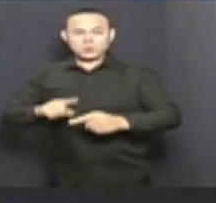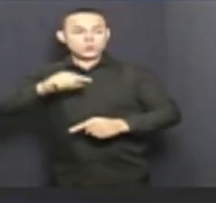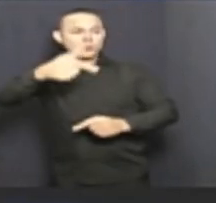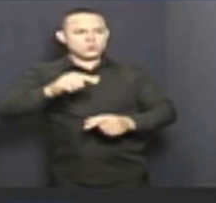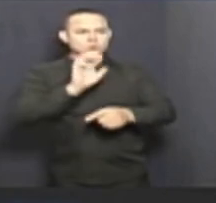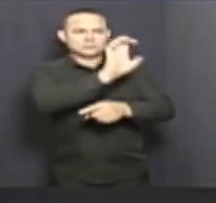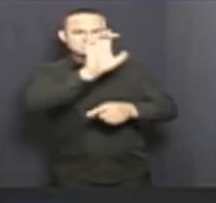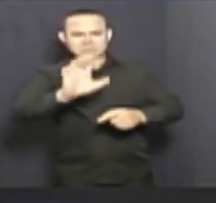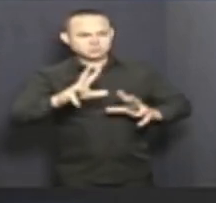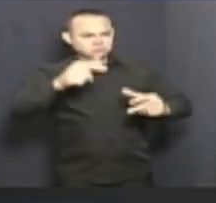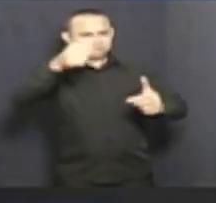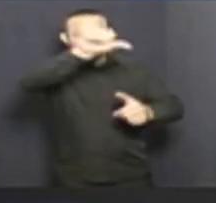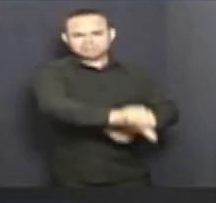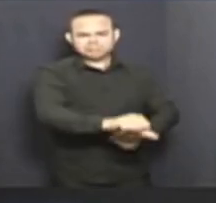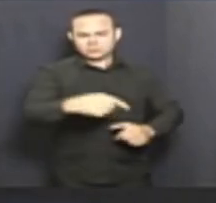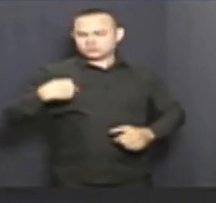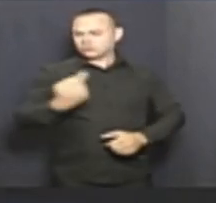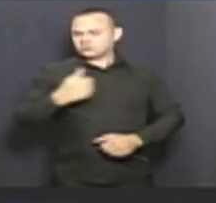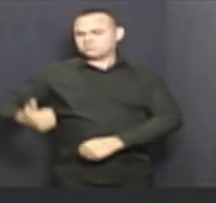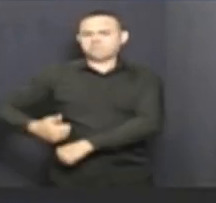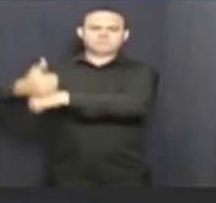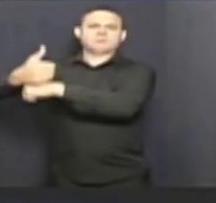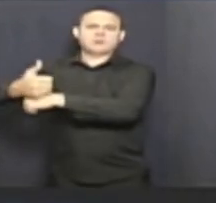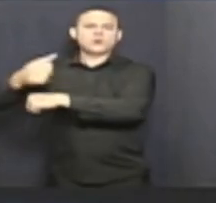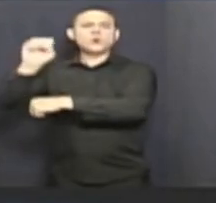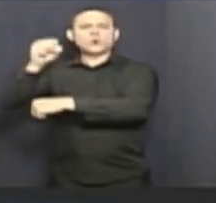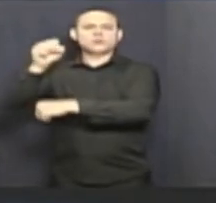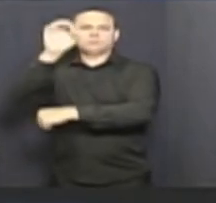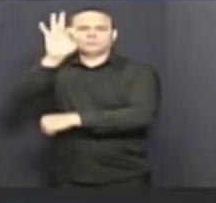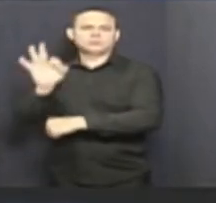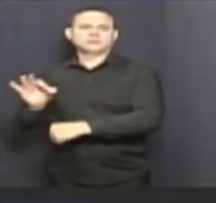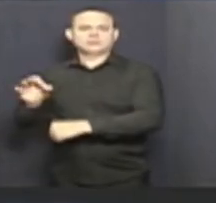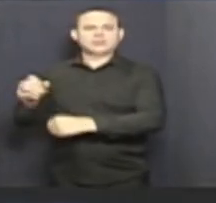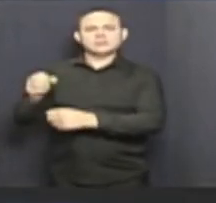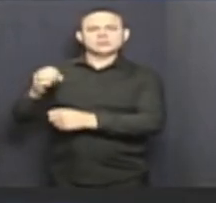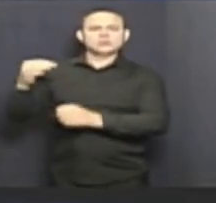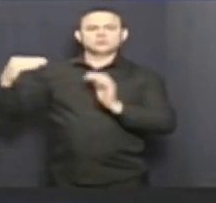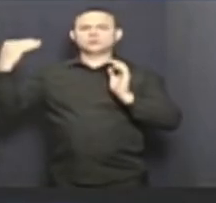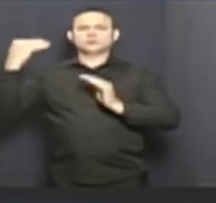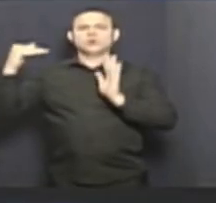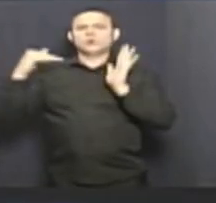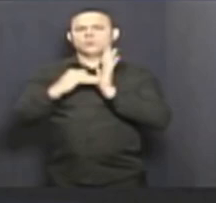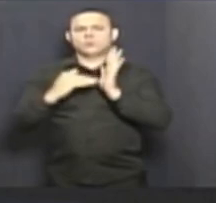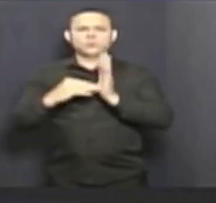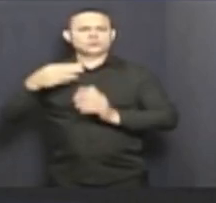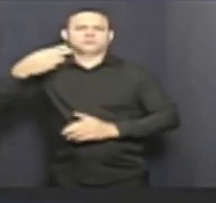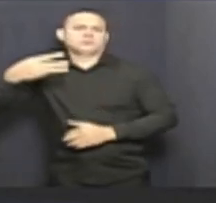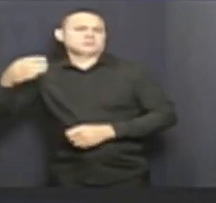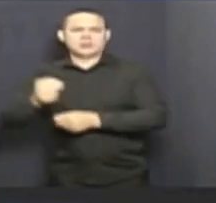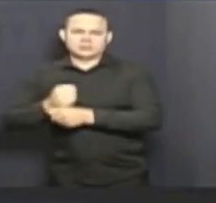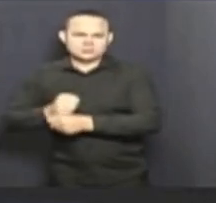trabalhador nós fomos o primeiro crescemos 8% nos últimos três anos nos anos da crise e os anos da recessão e